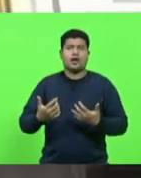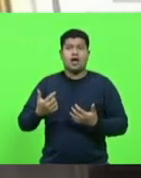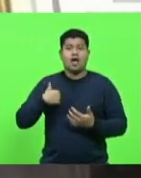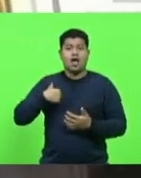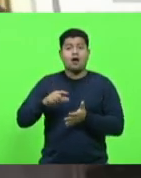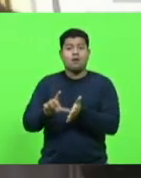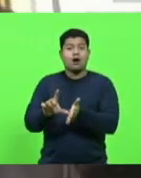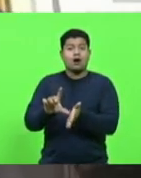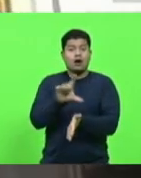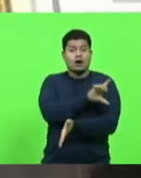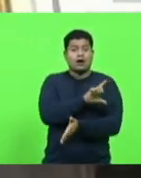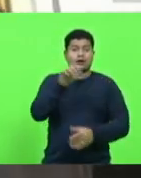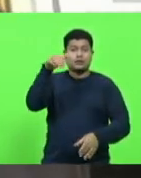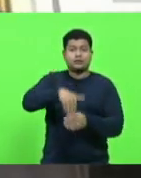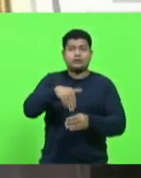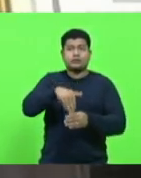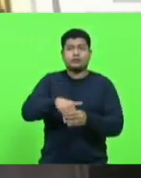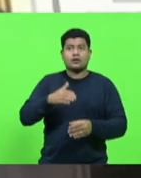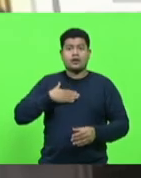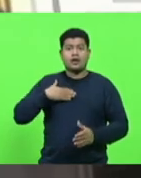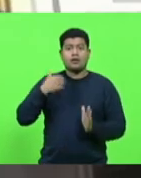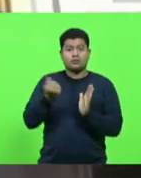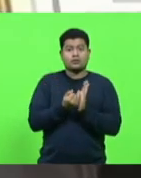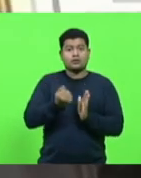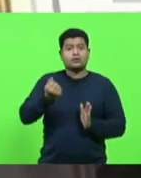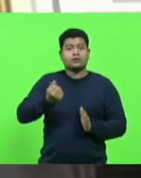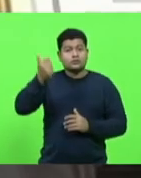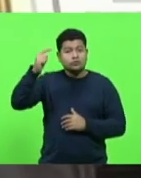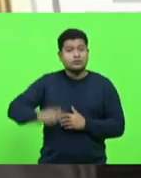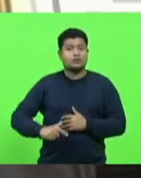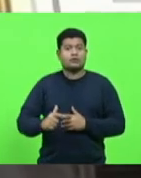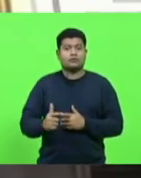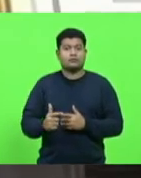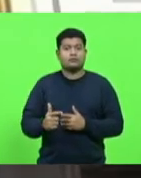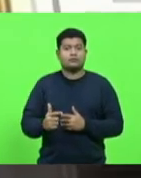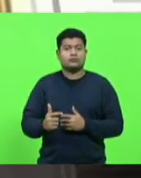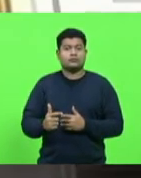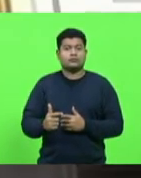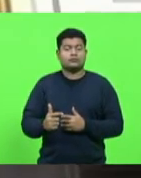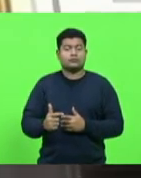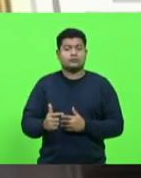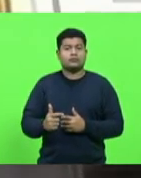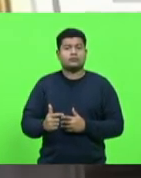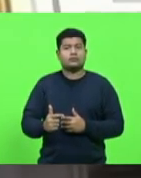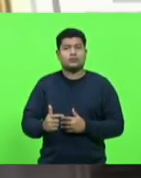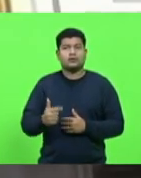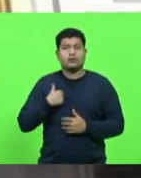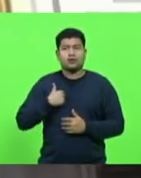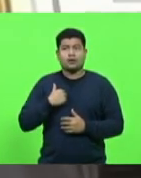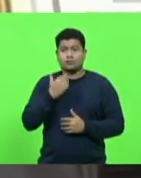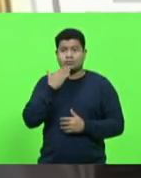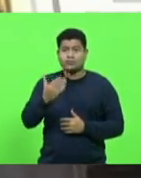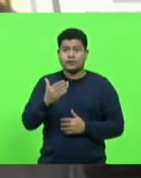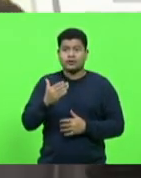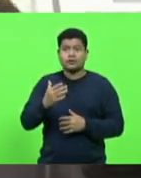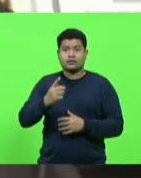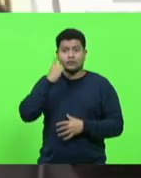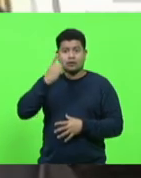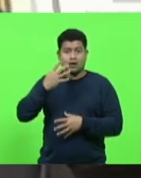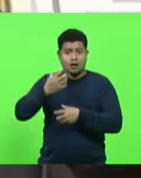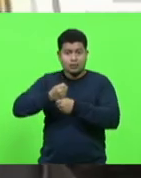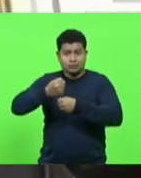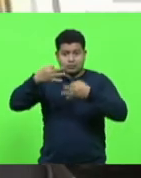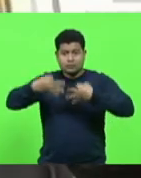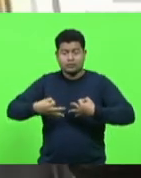de votar, registrei novamente a minha presença. Houve o pedido de verificação do quórum,